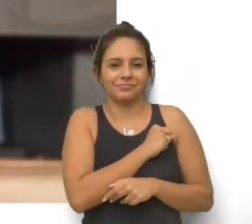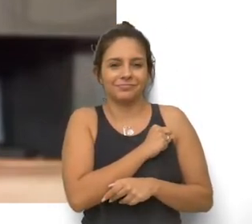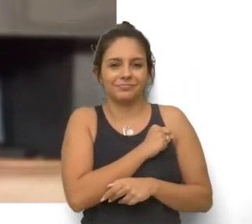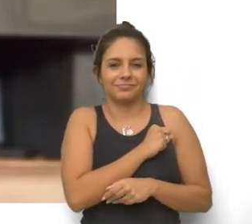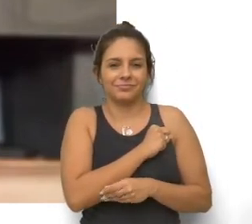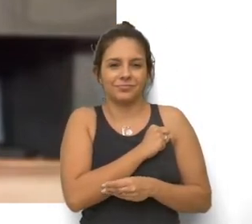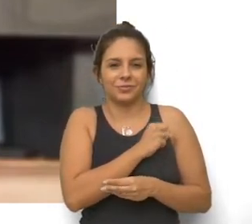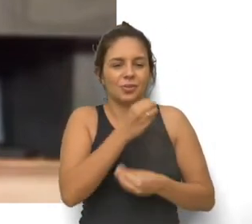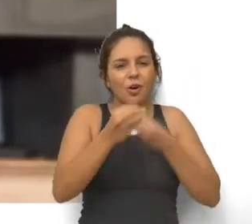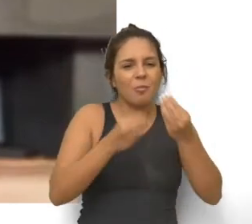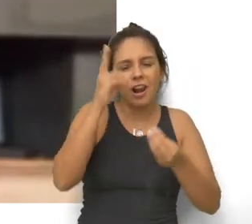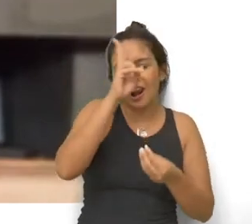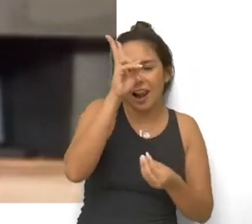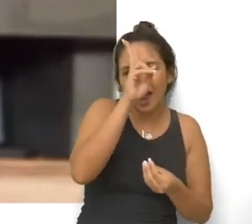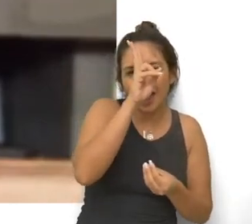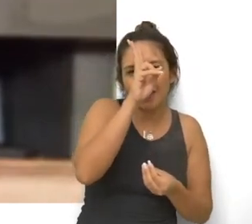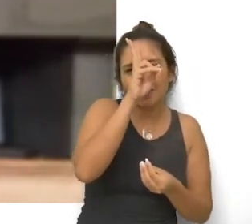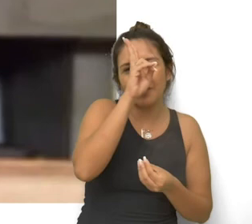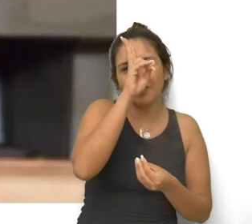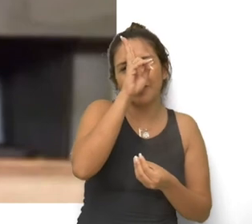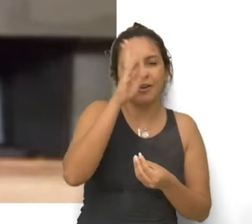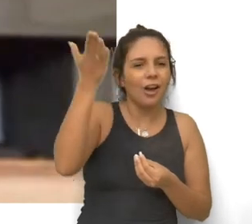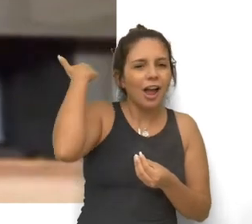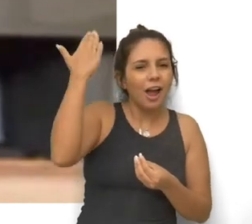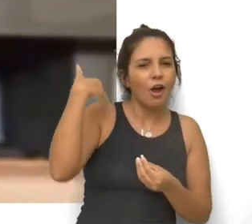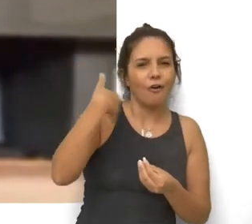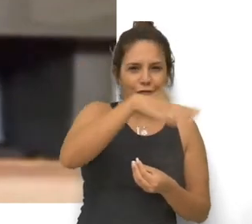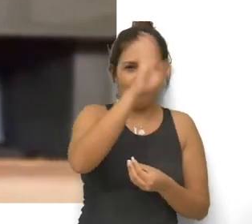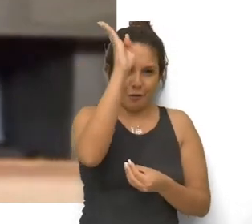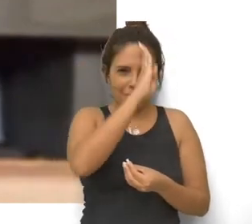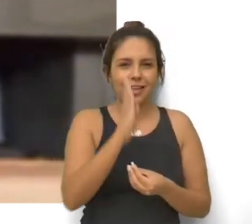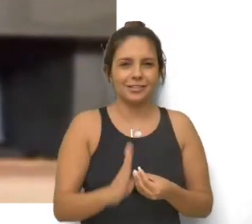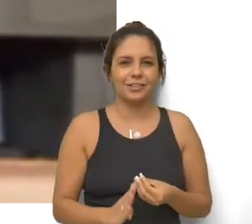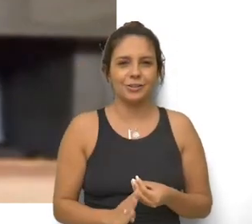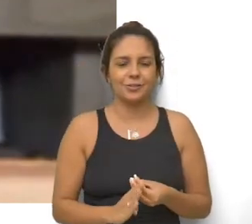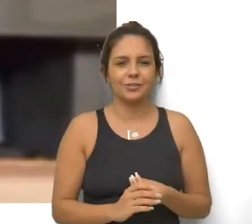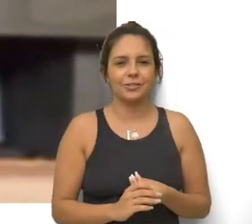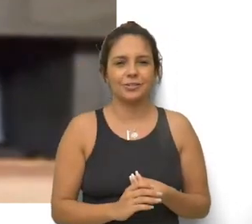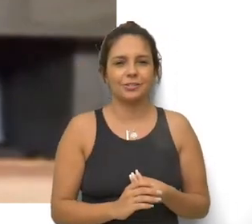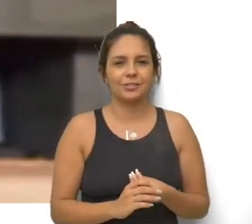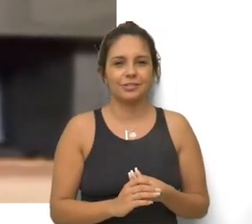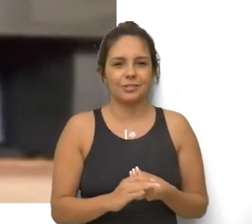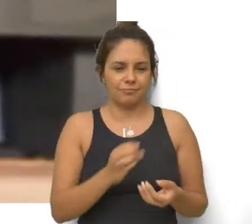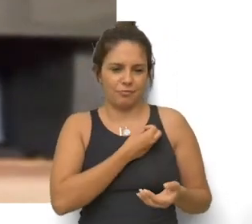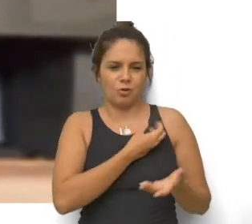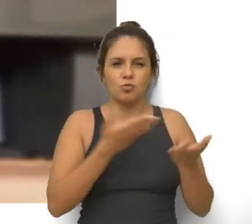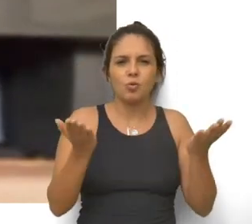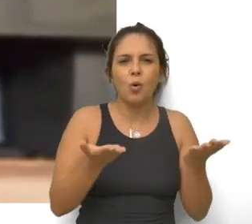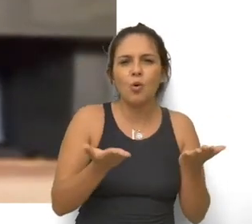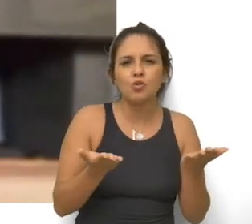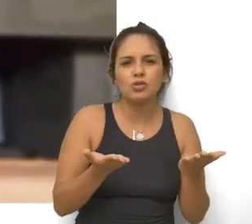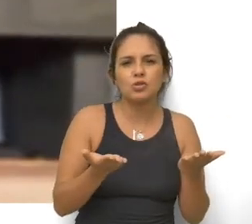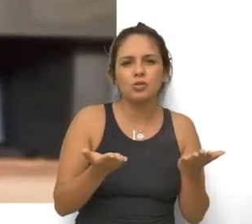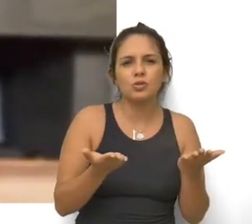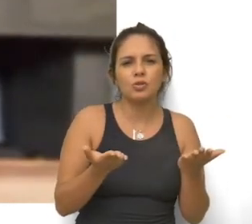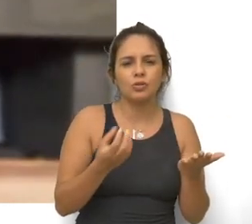Quando eu me lembro de como eu era quando eu fui para o Brasil, me vendo hoje